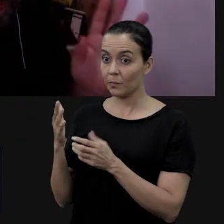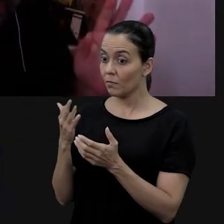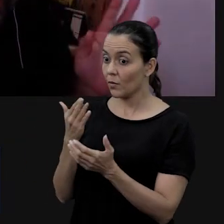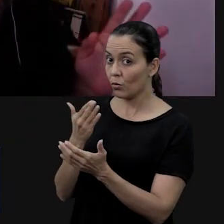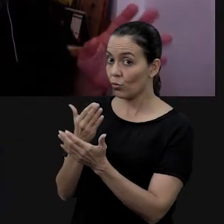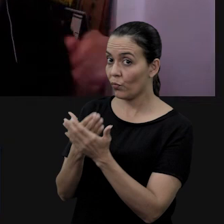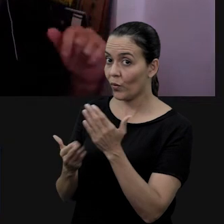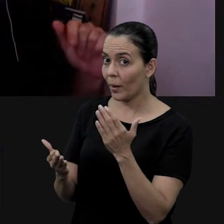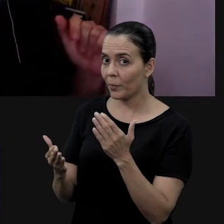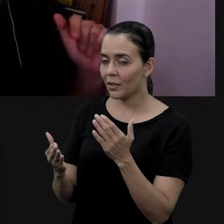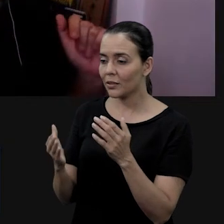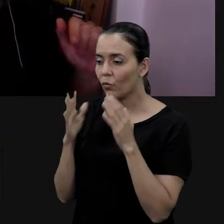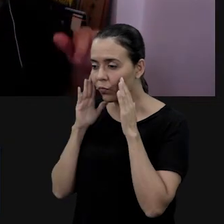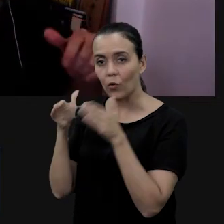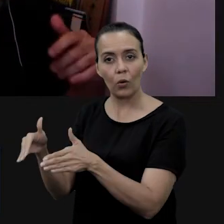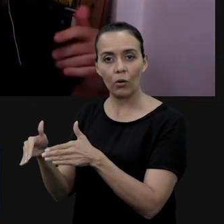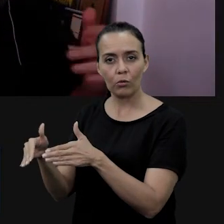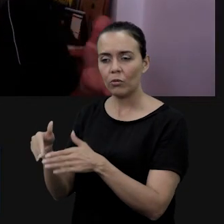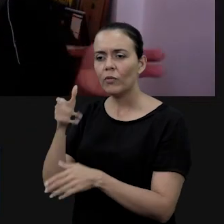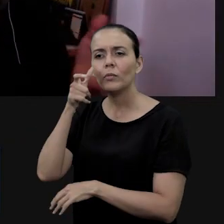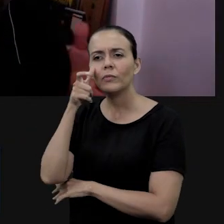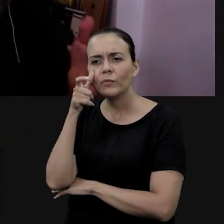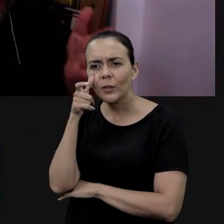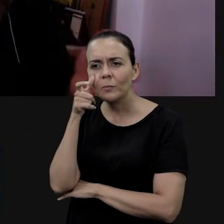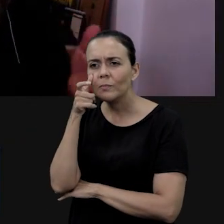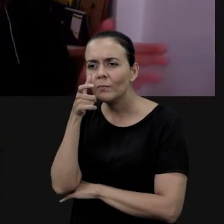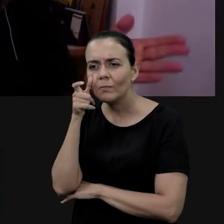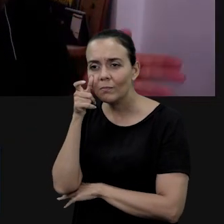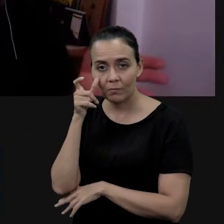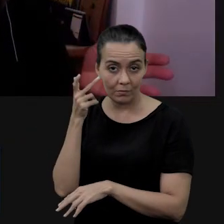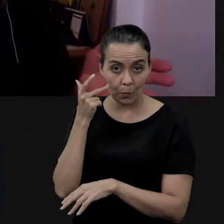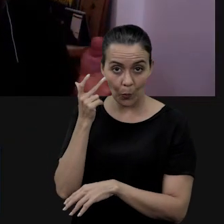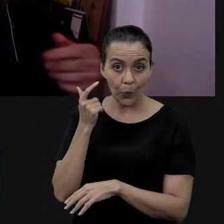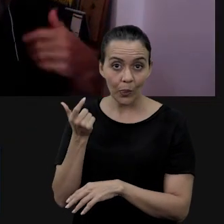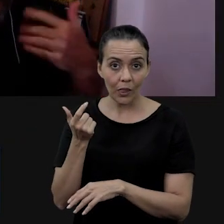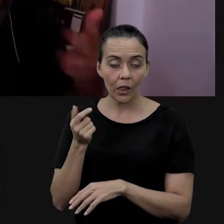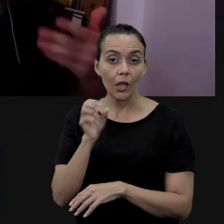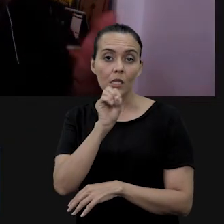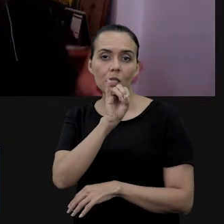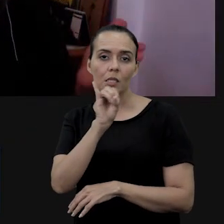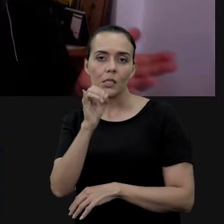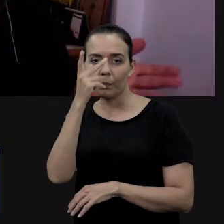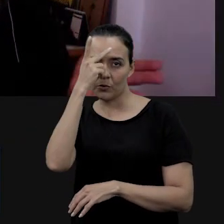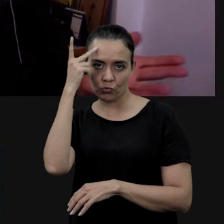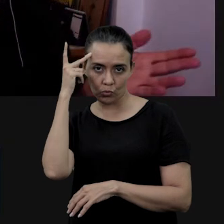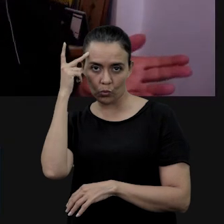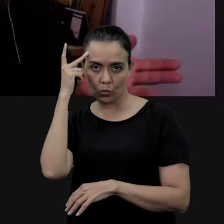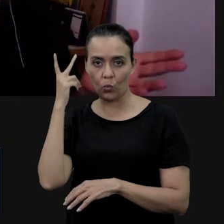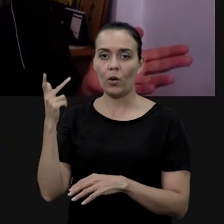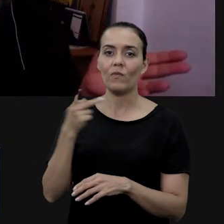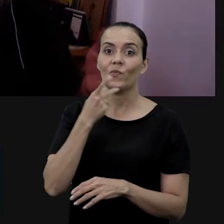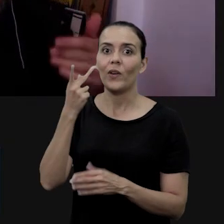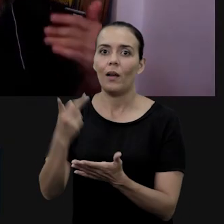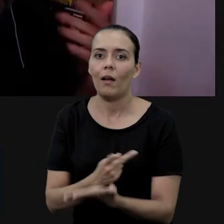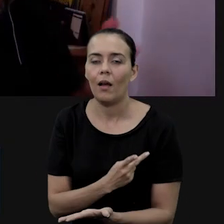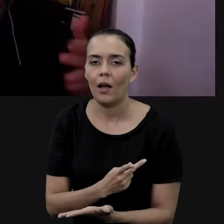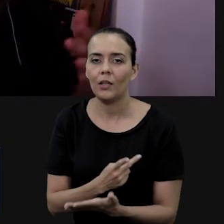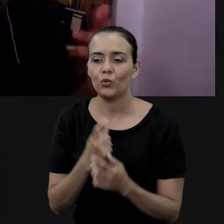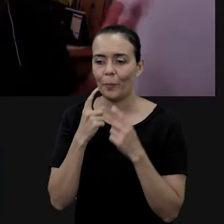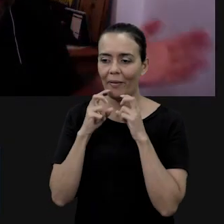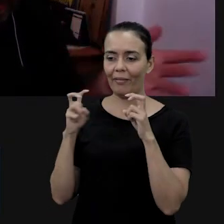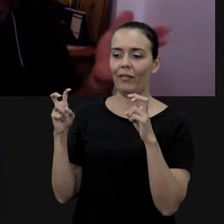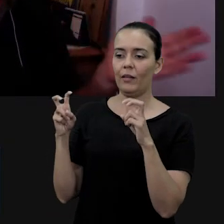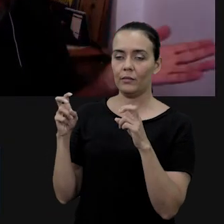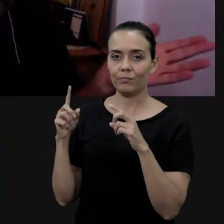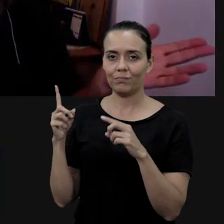perder a narrativa. O problema técnico é quando a pessoa está falando algo e acontece